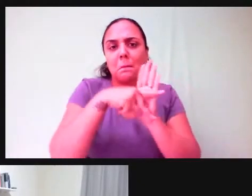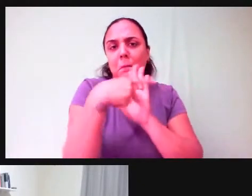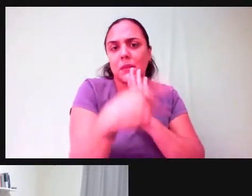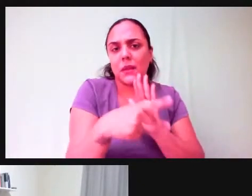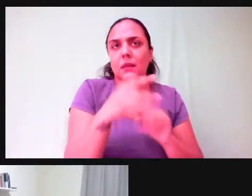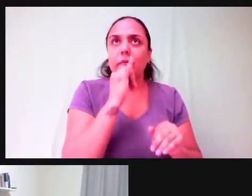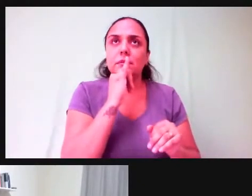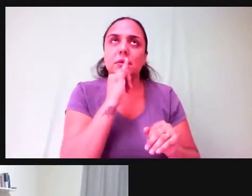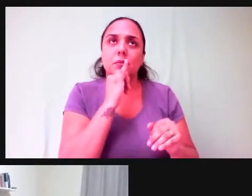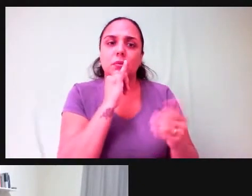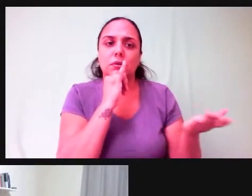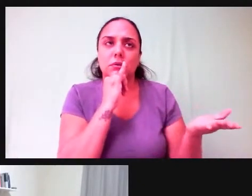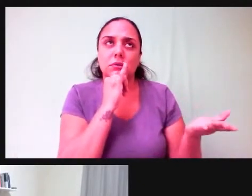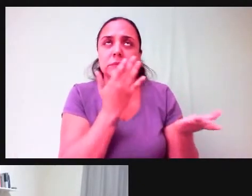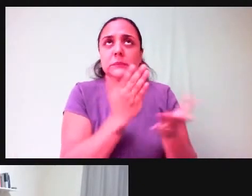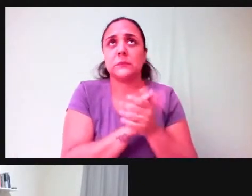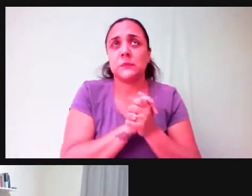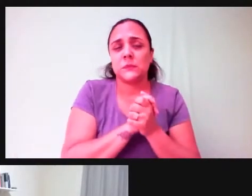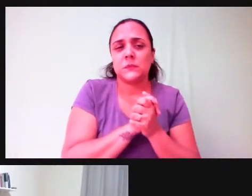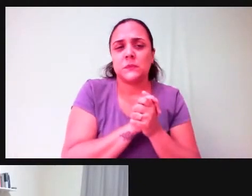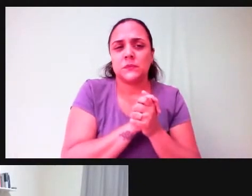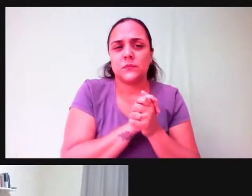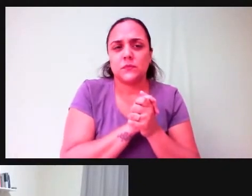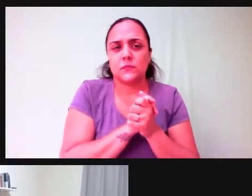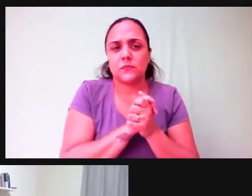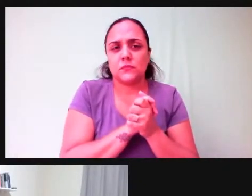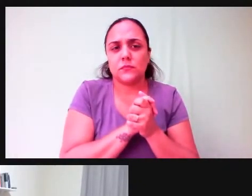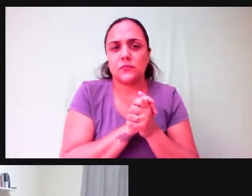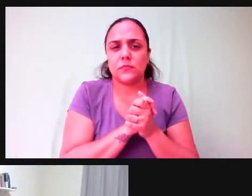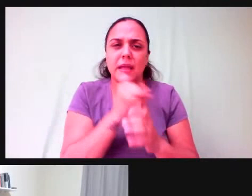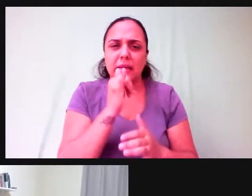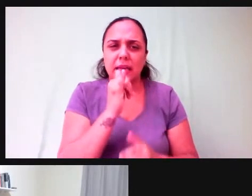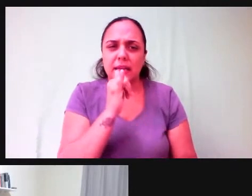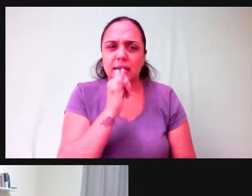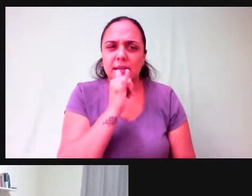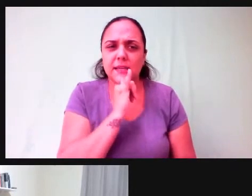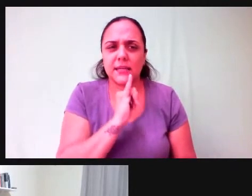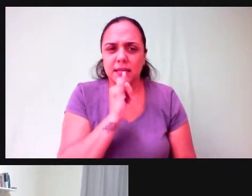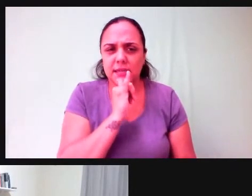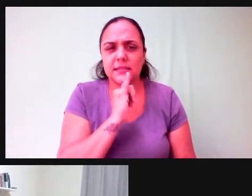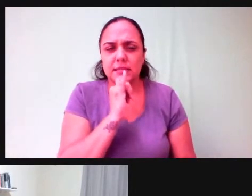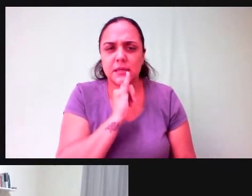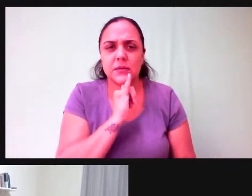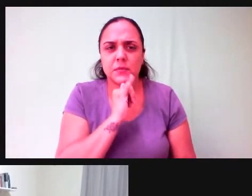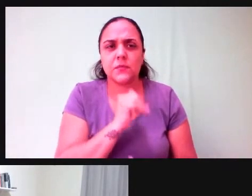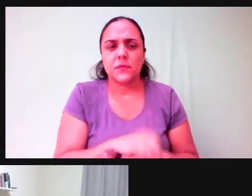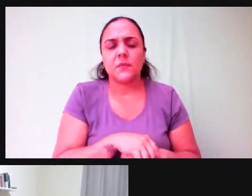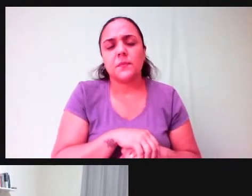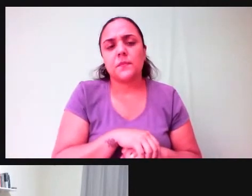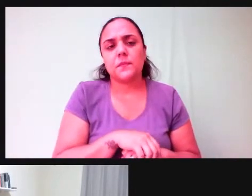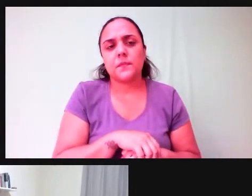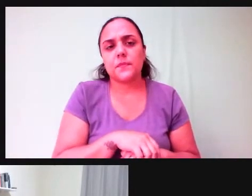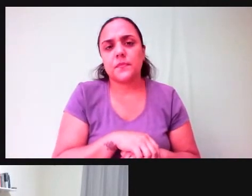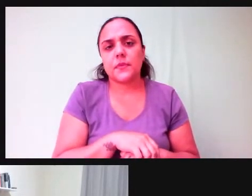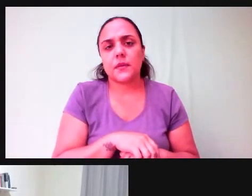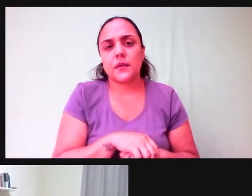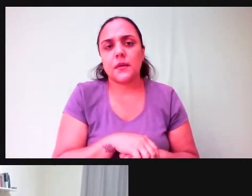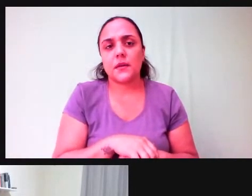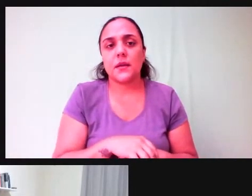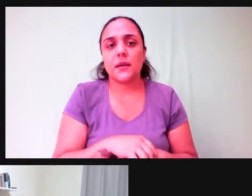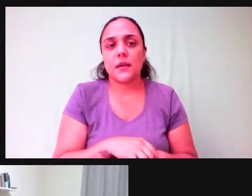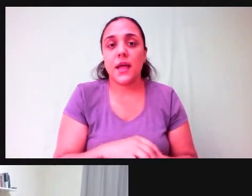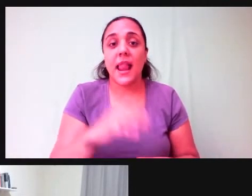plantio, alimentos, por exemplo, uma coisa que eleva muito o custo dessas dietas são os